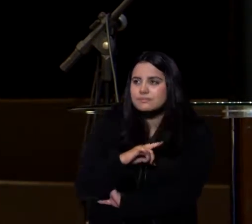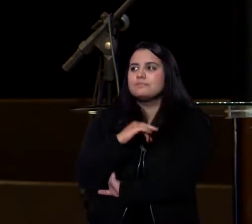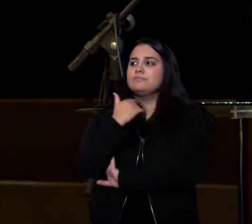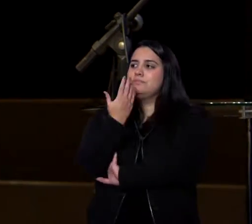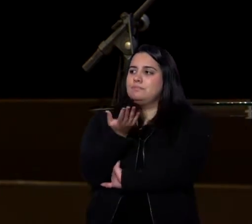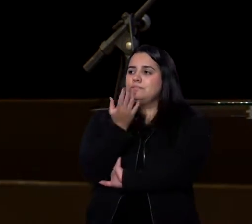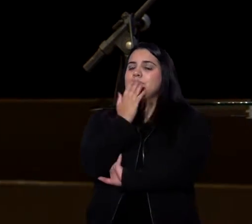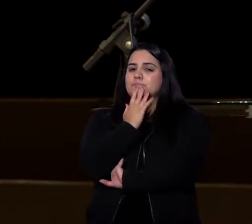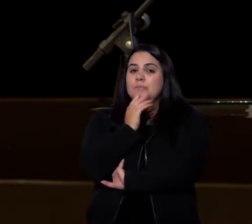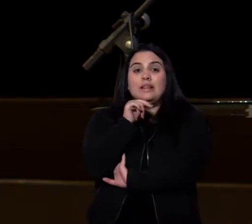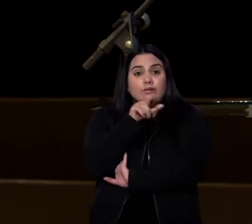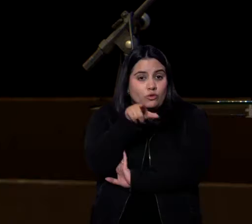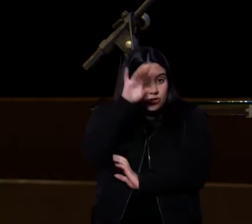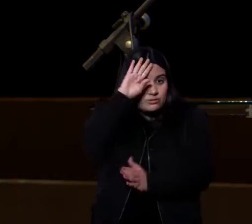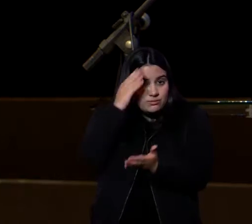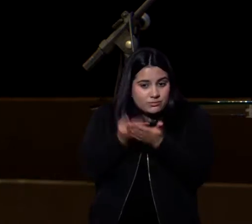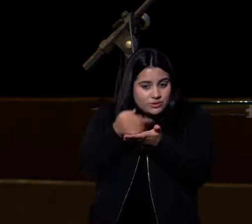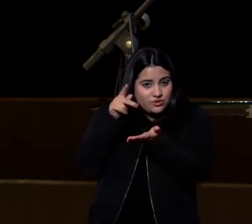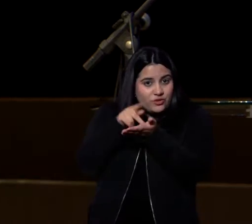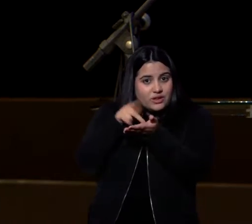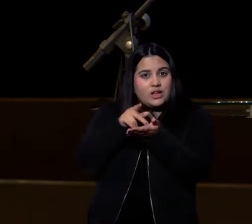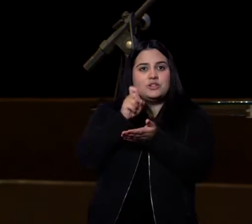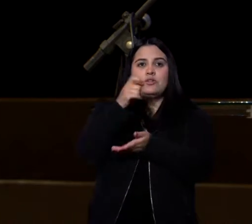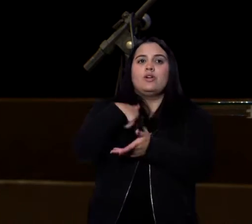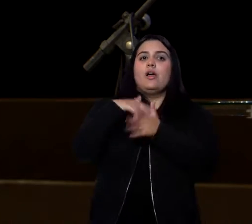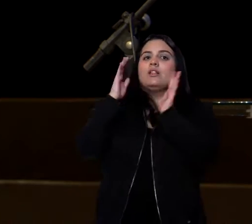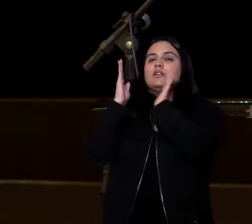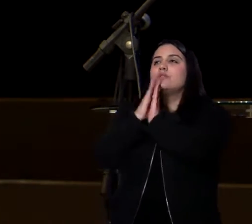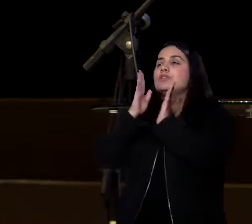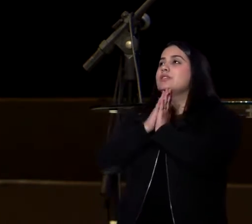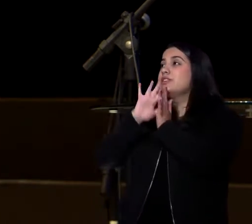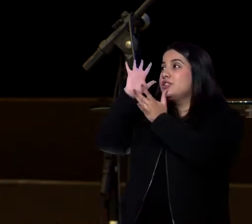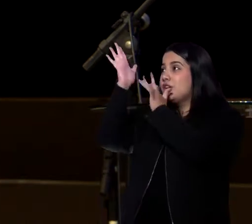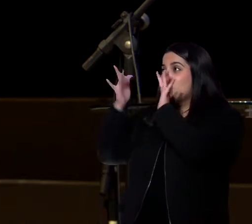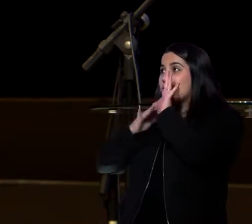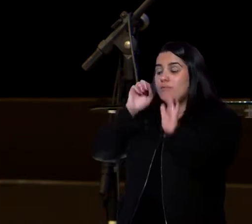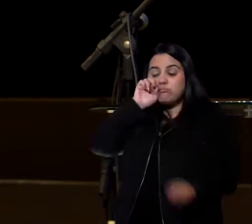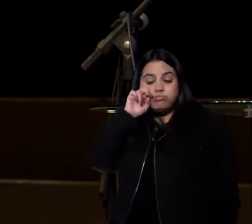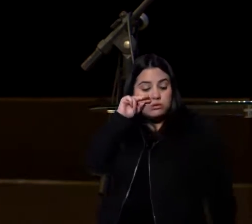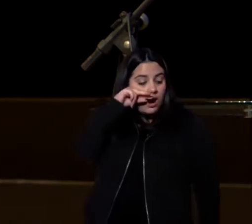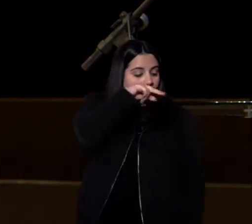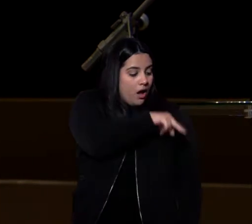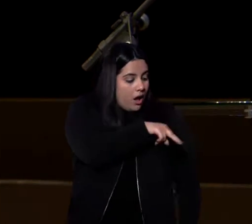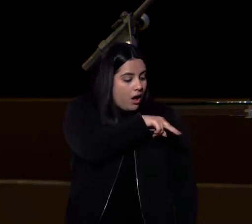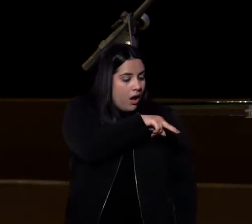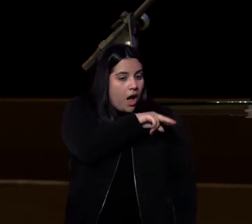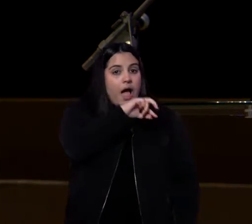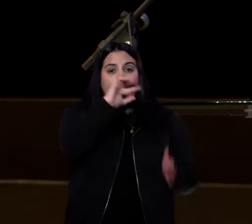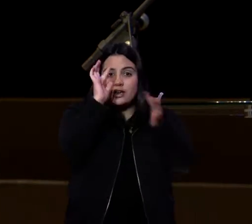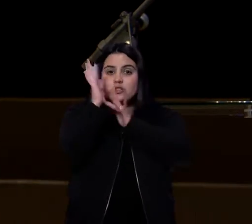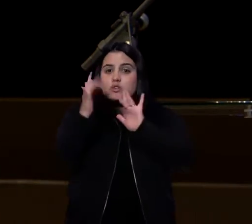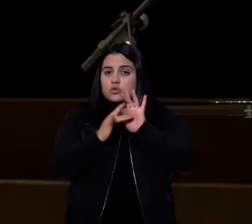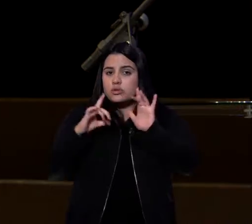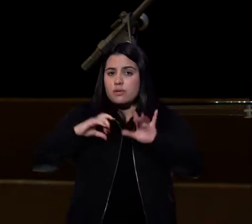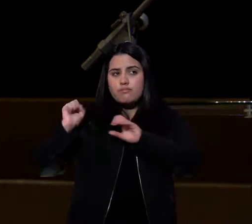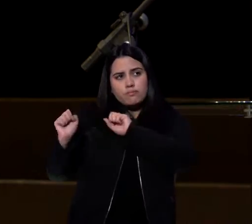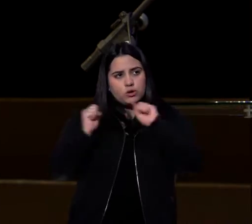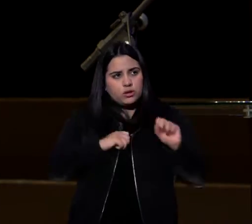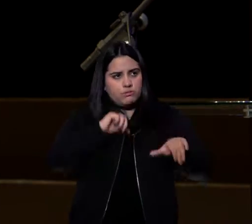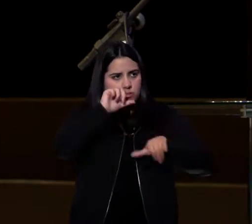Você de fato crê que quando você orar, Jesus vai estar escutando você e Ele tem poder para mudar todas as coisas?